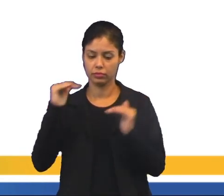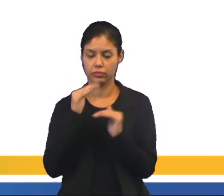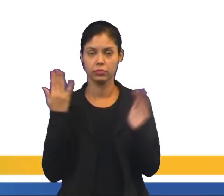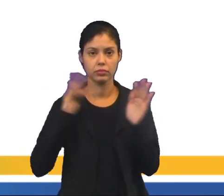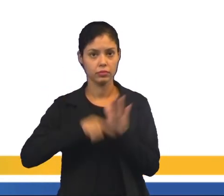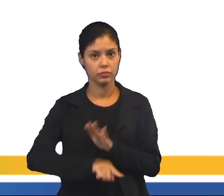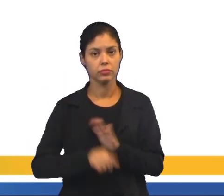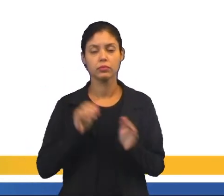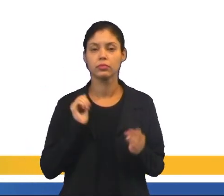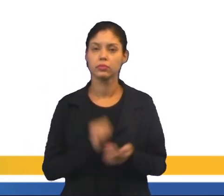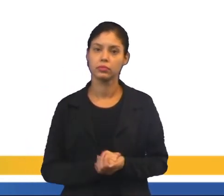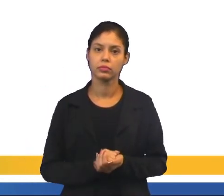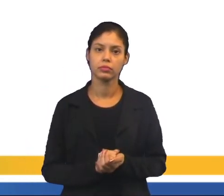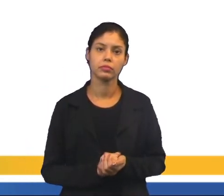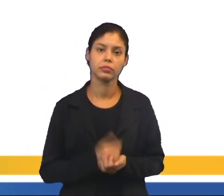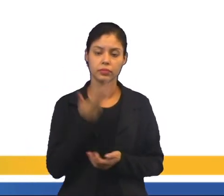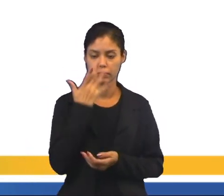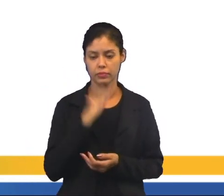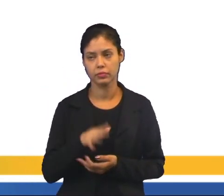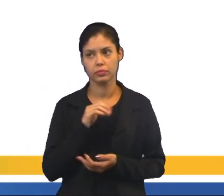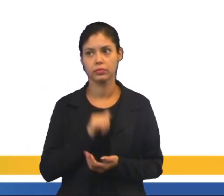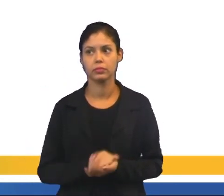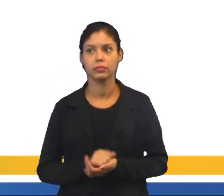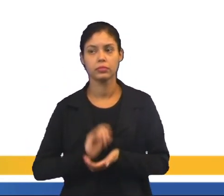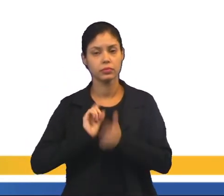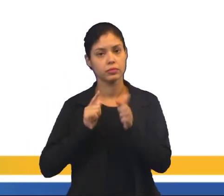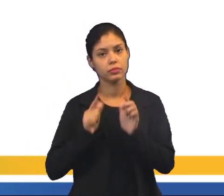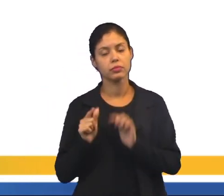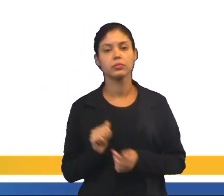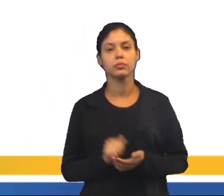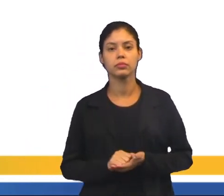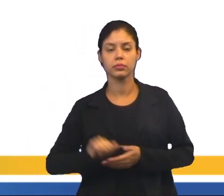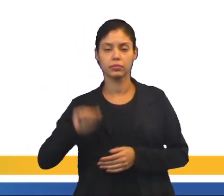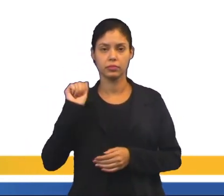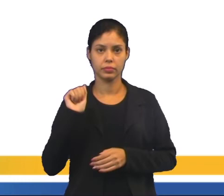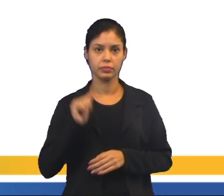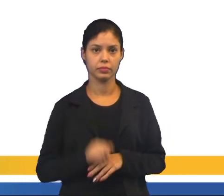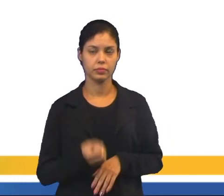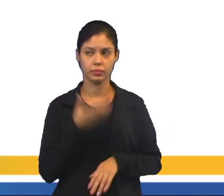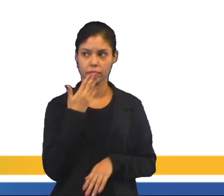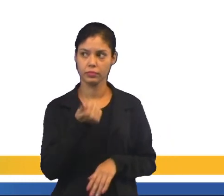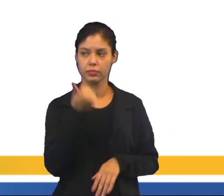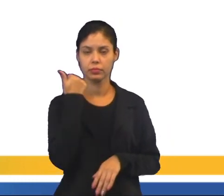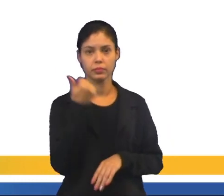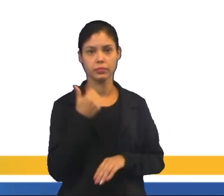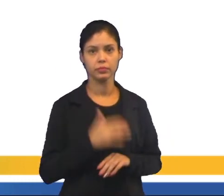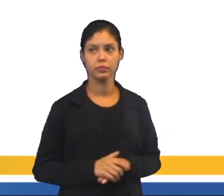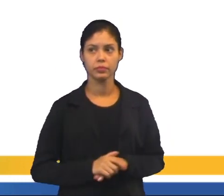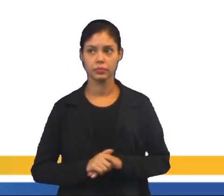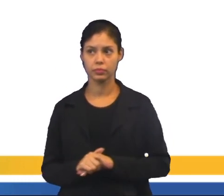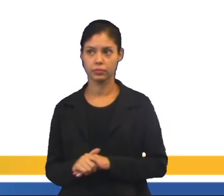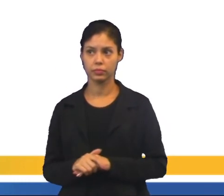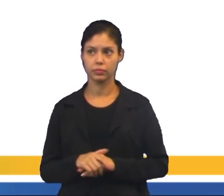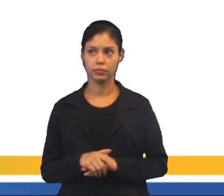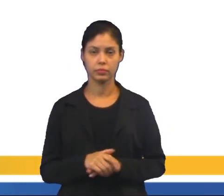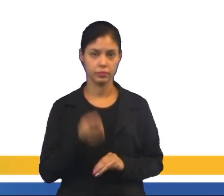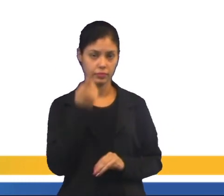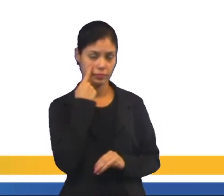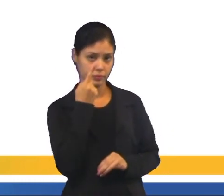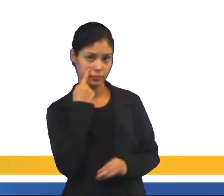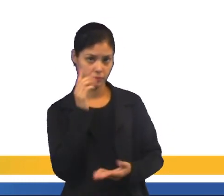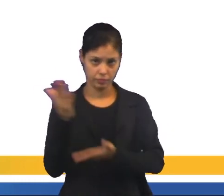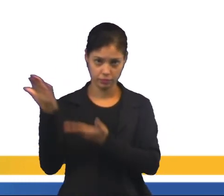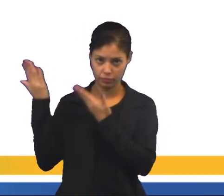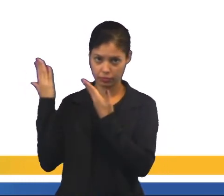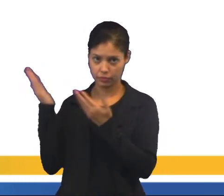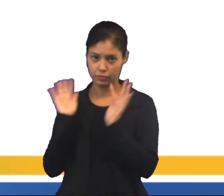da piscina infantil só pode ser a letra A. Muito bem. Vamos observar